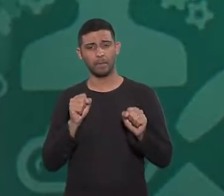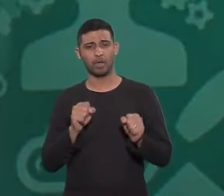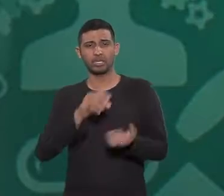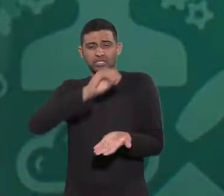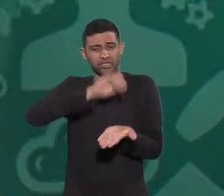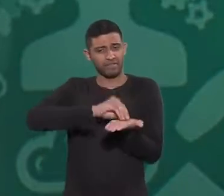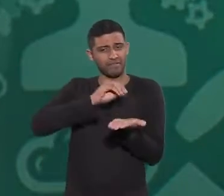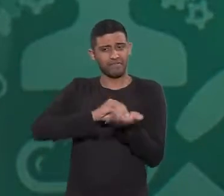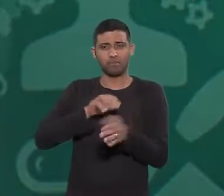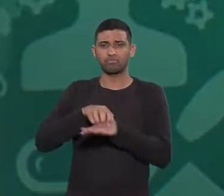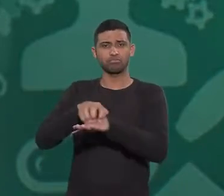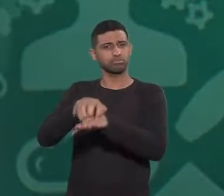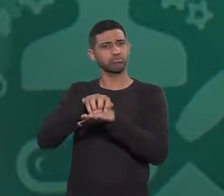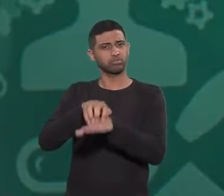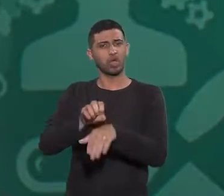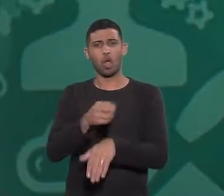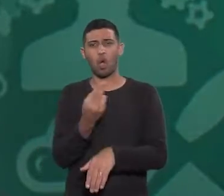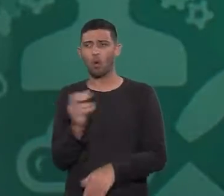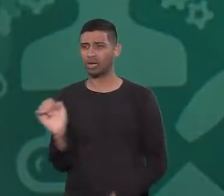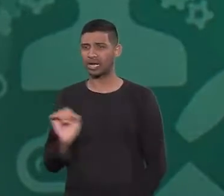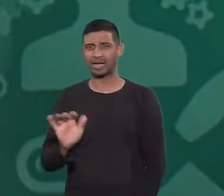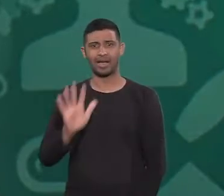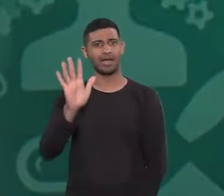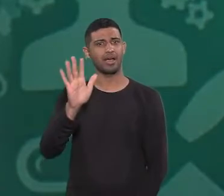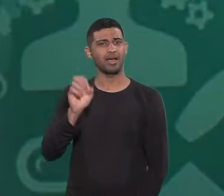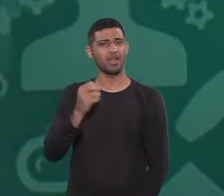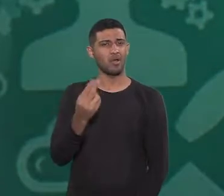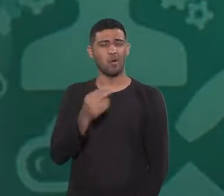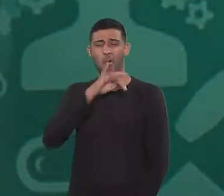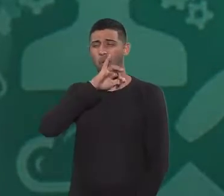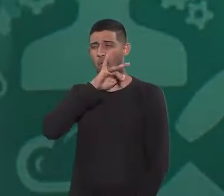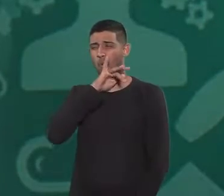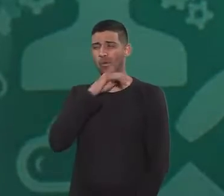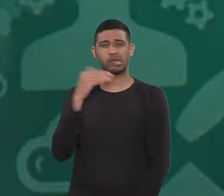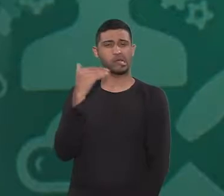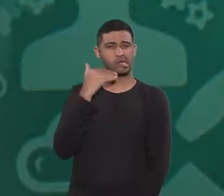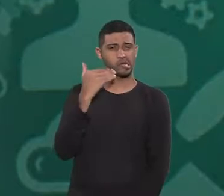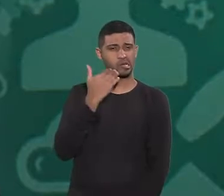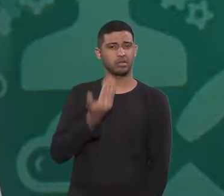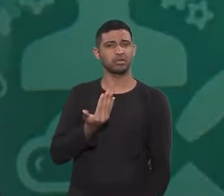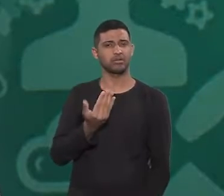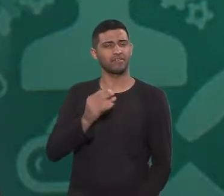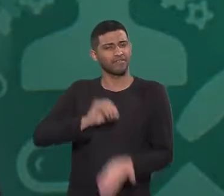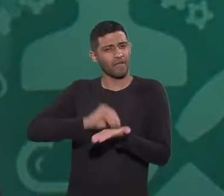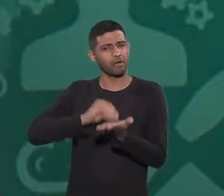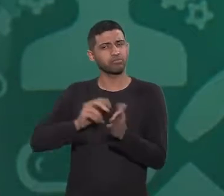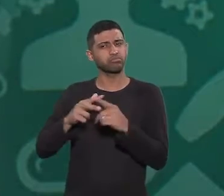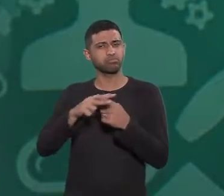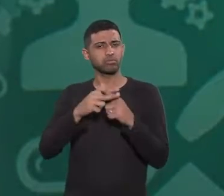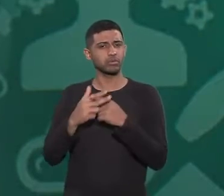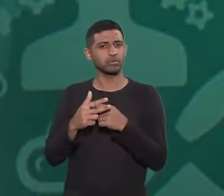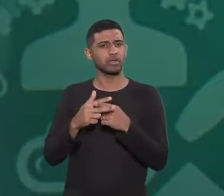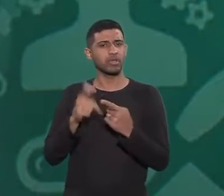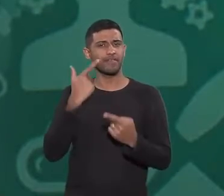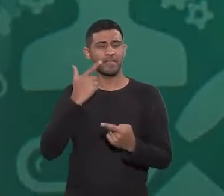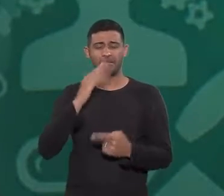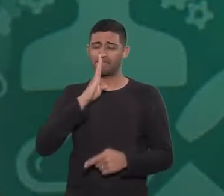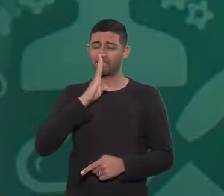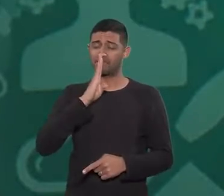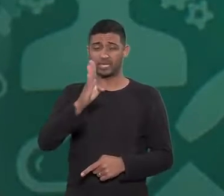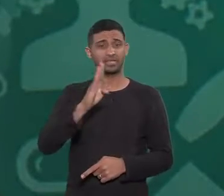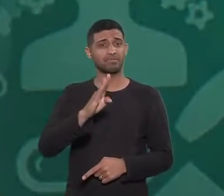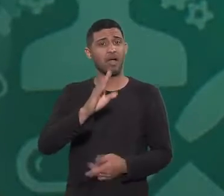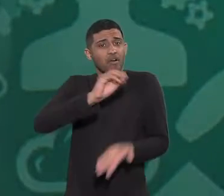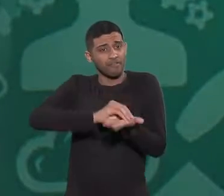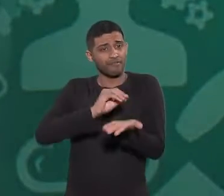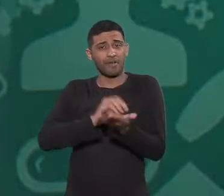delas, seja por ausência de transportes, ou transportes caros, ou péssima qualidade de transportes. Isso hoje é um dos principais motivos